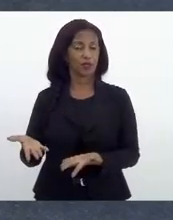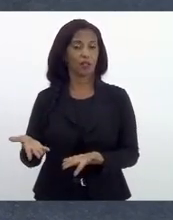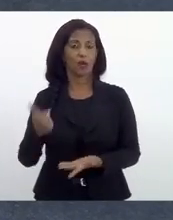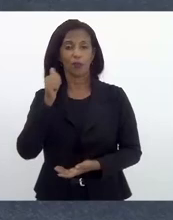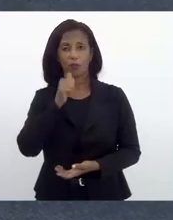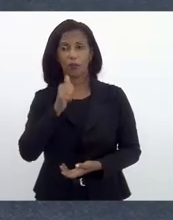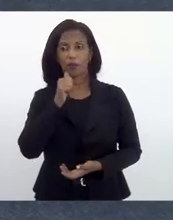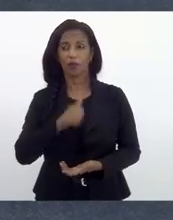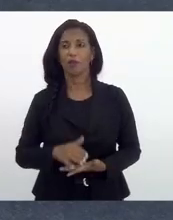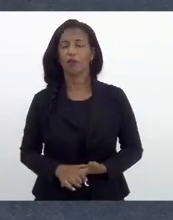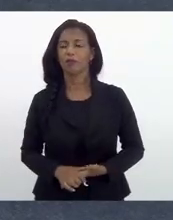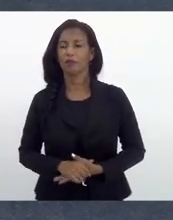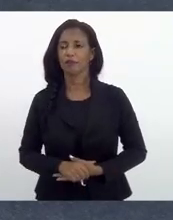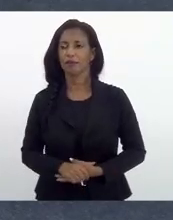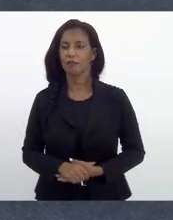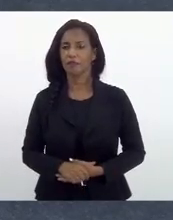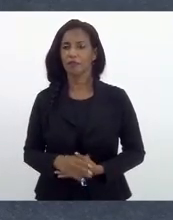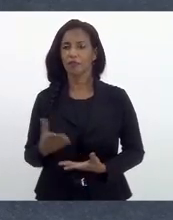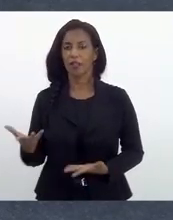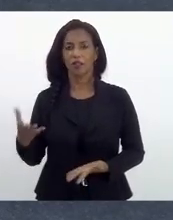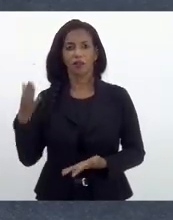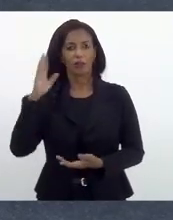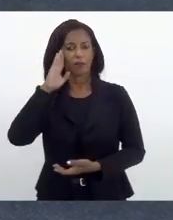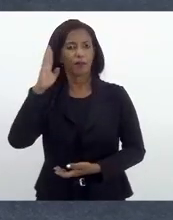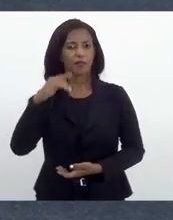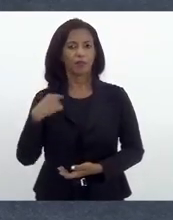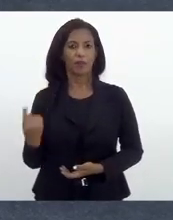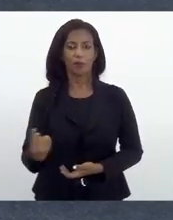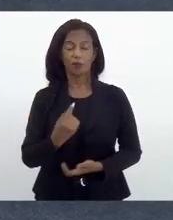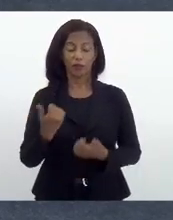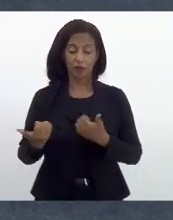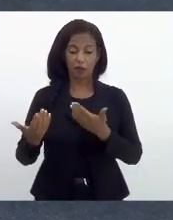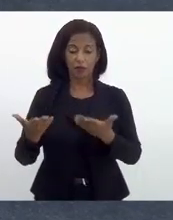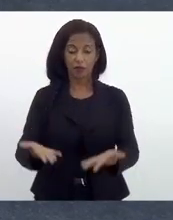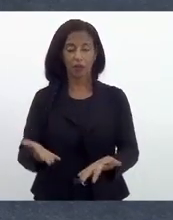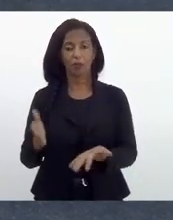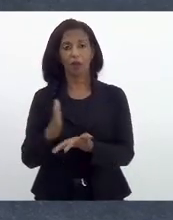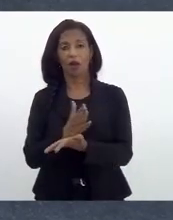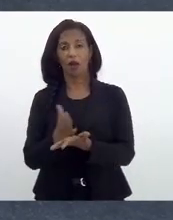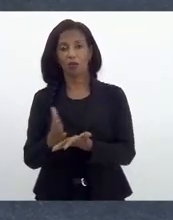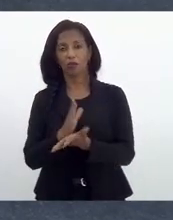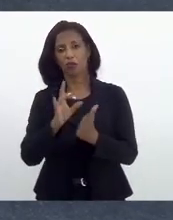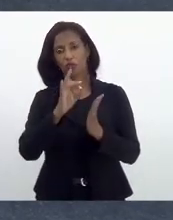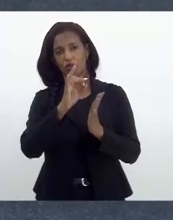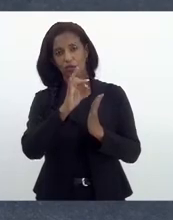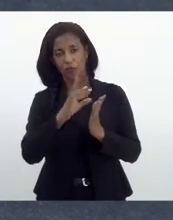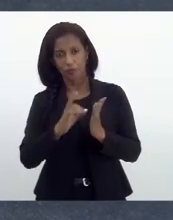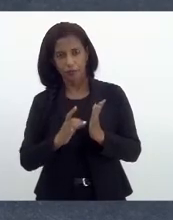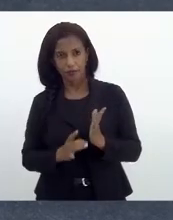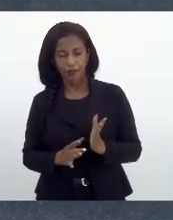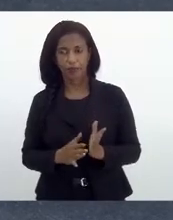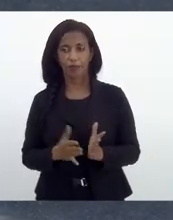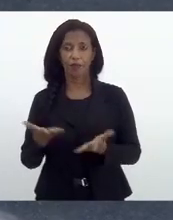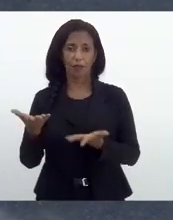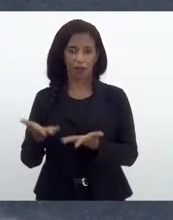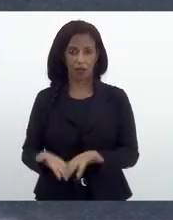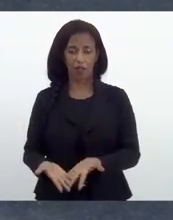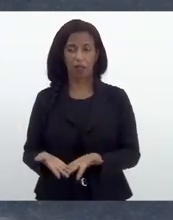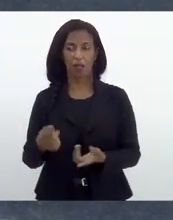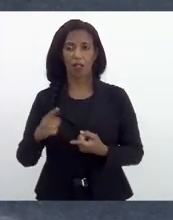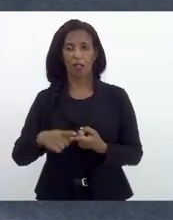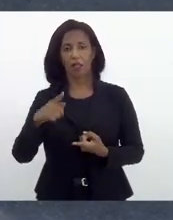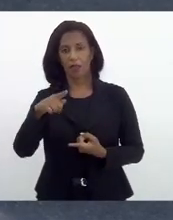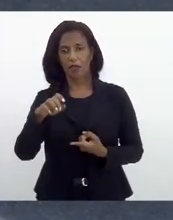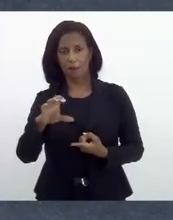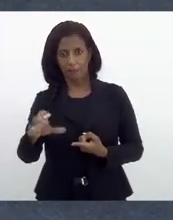mulheres então isso é central para a gente então oferecemos alguns destaques esse da